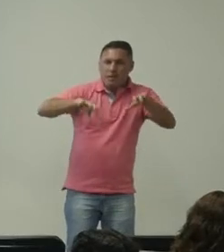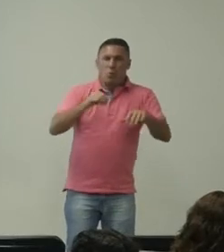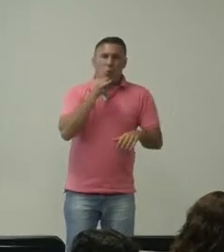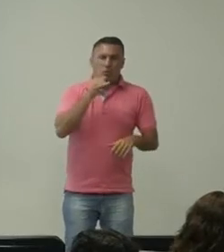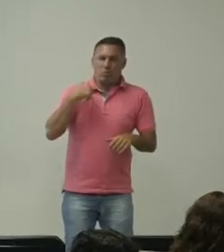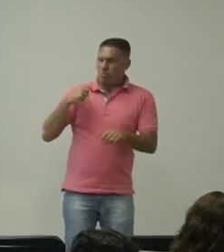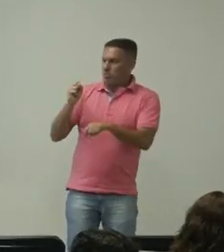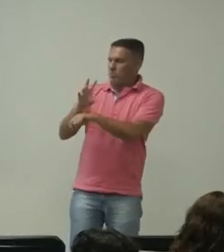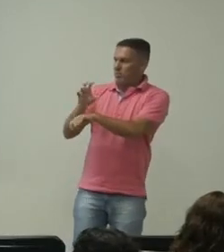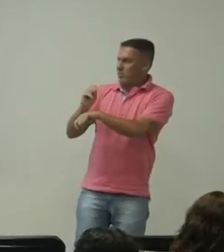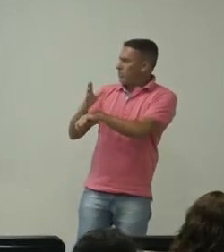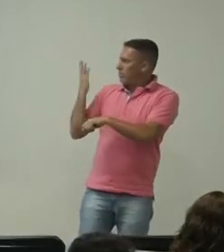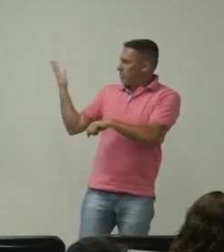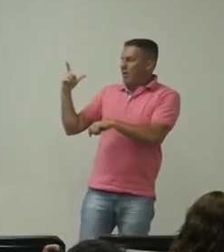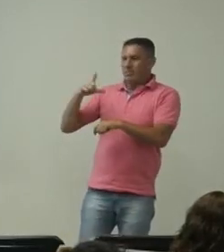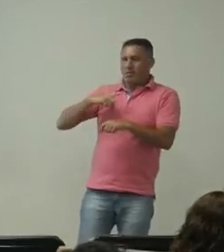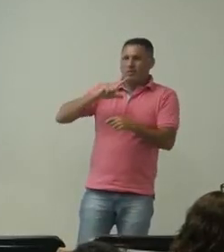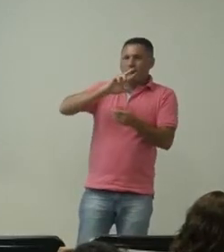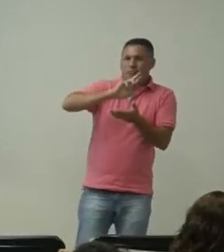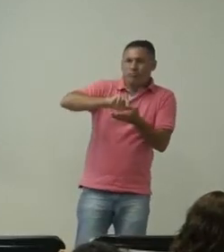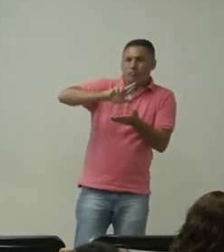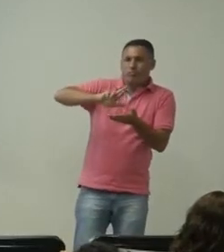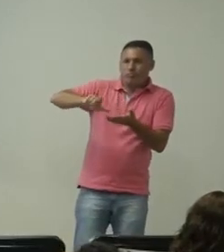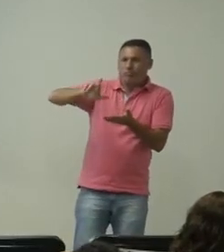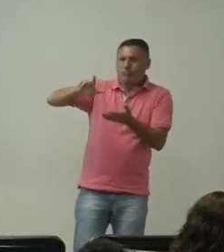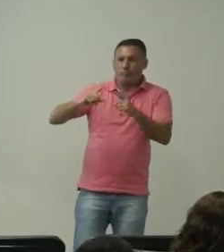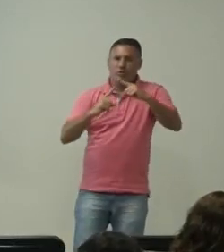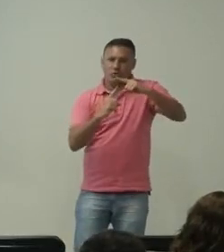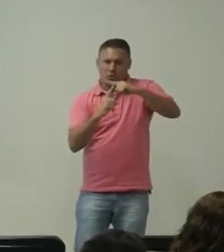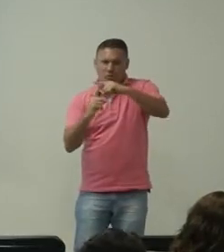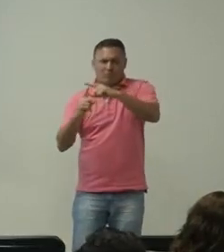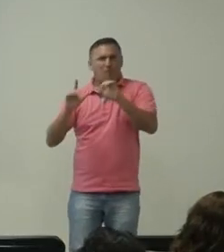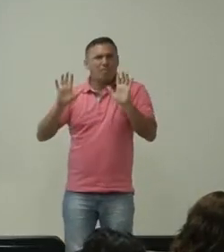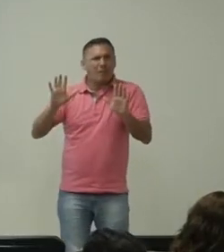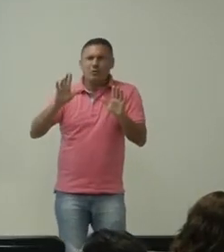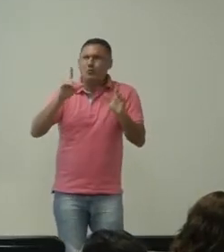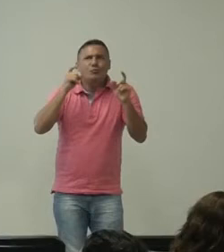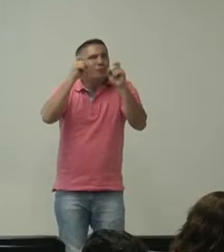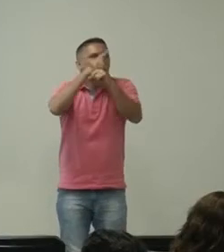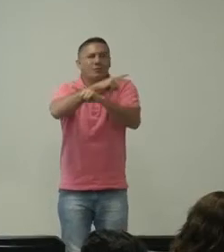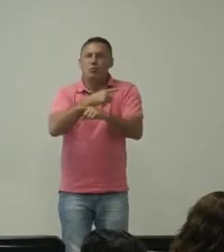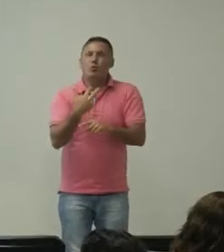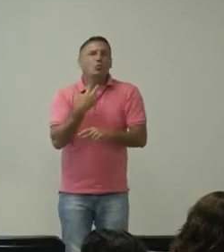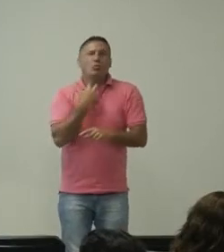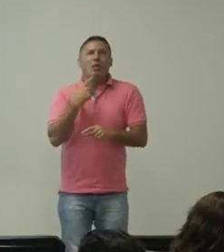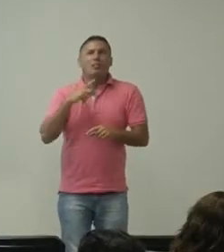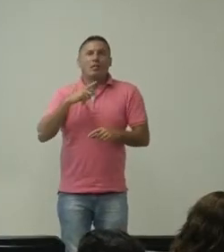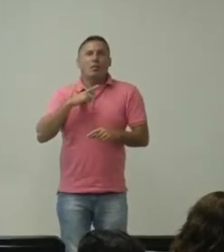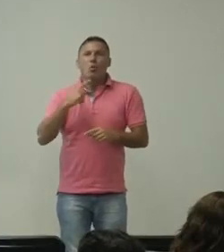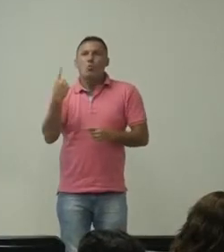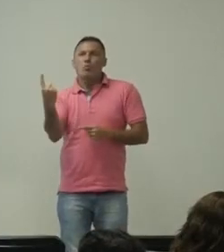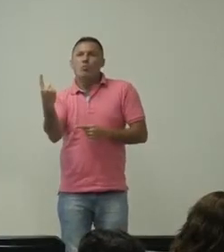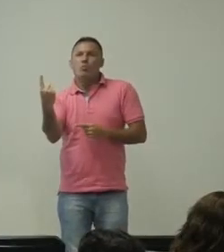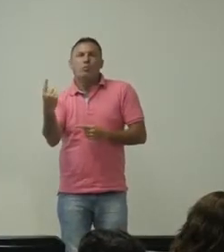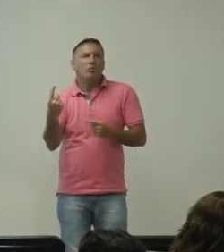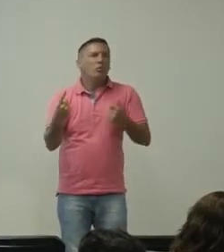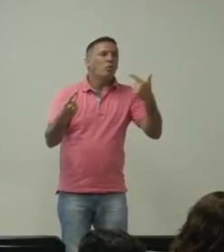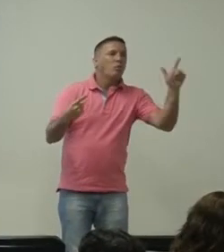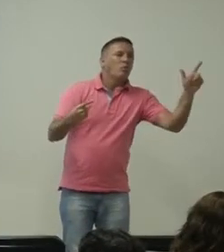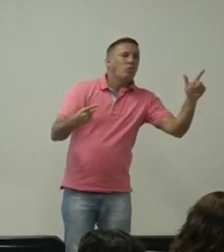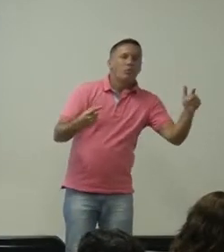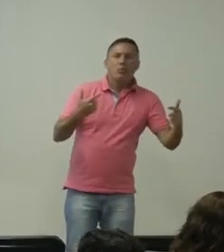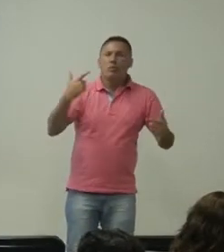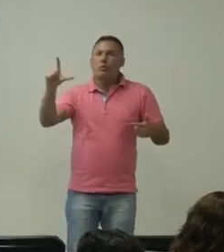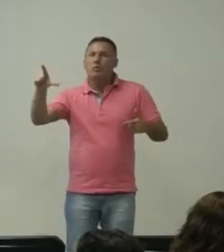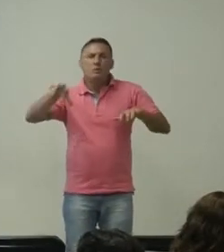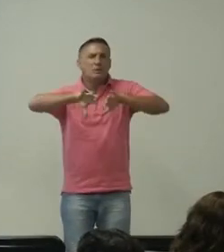diferentes tipos de violência com vocês, mas dificilmente não, não tem como uma violência vir sozinha. Eu